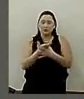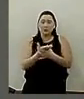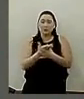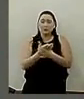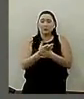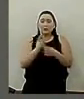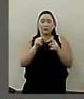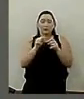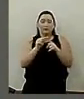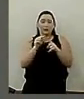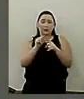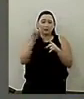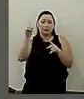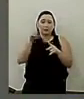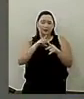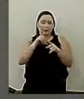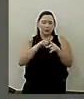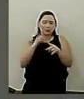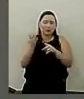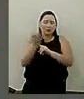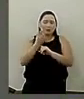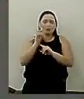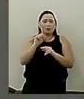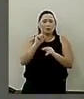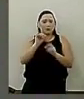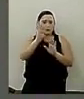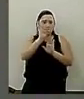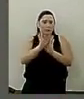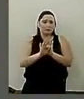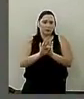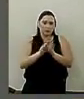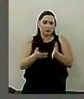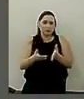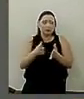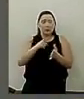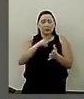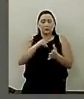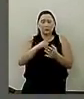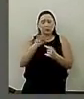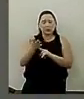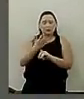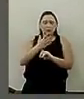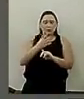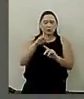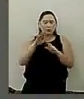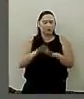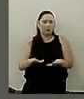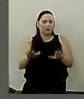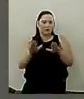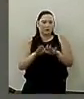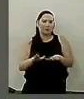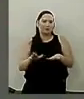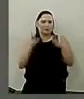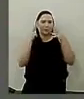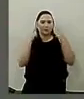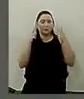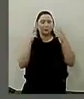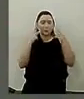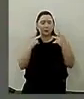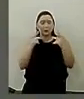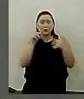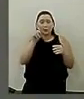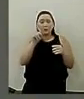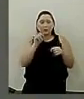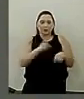A palavra de Deus nos mostra, eu creio que um texto como esse é para trazer calma e tranquilidade para nós em momentos